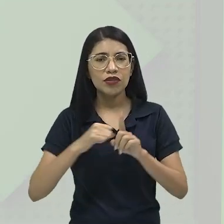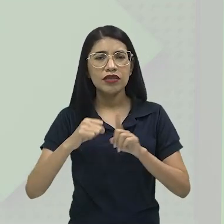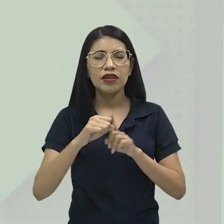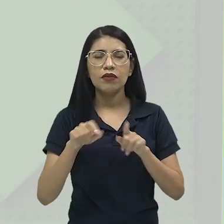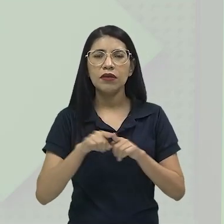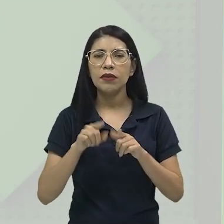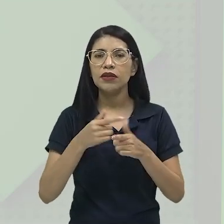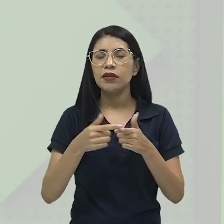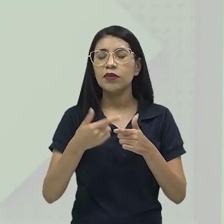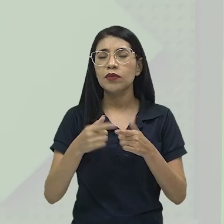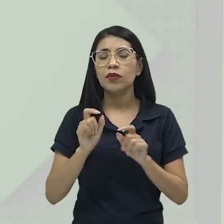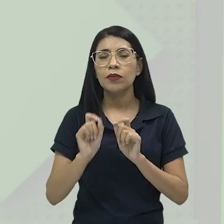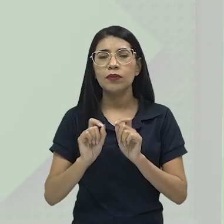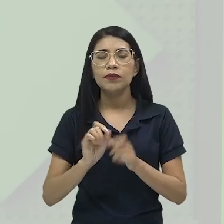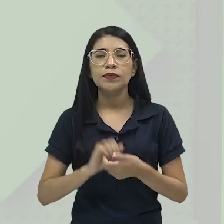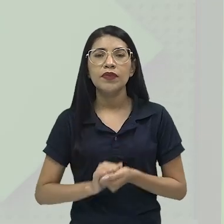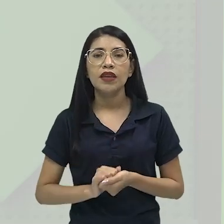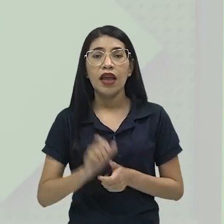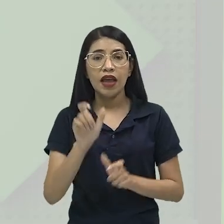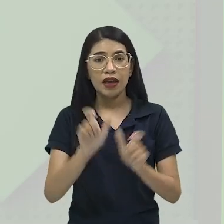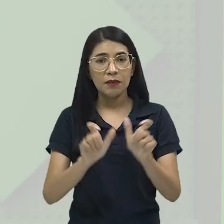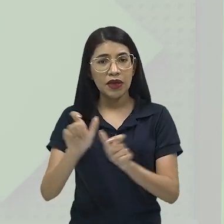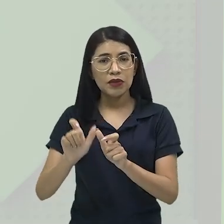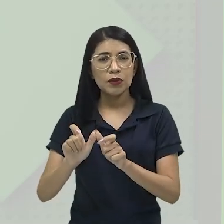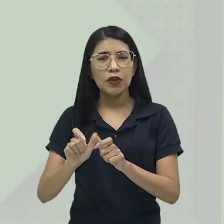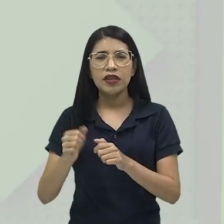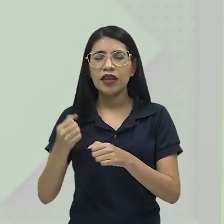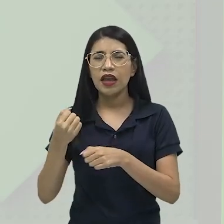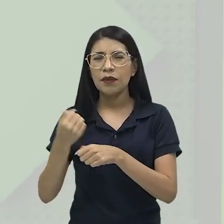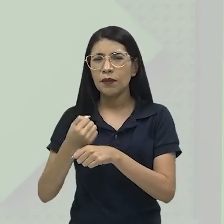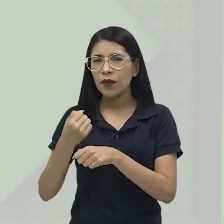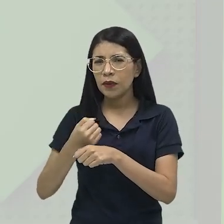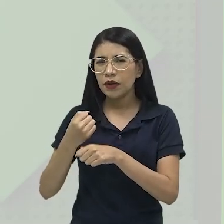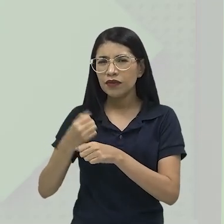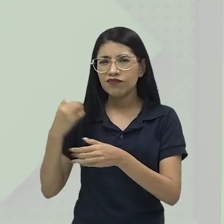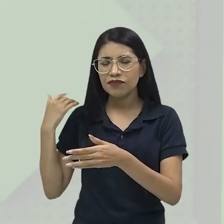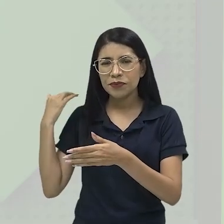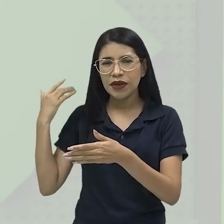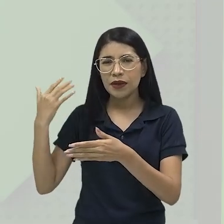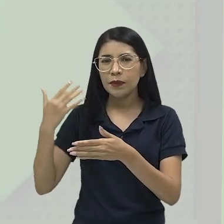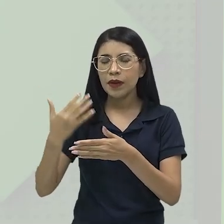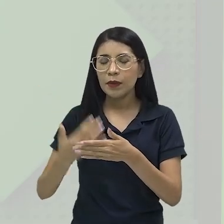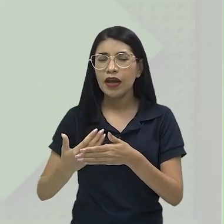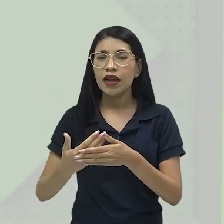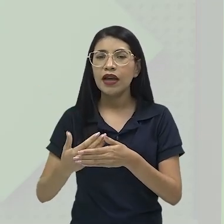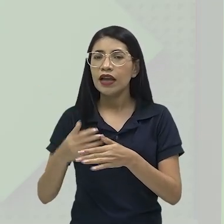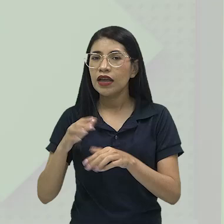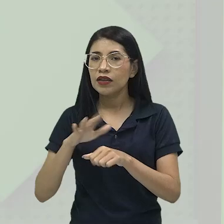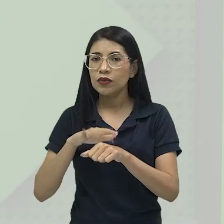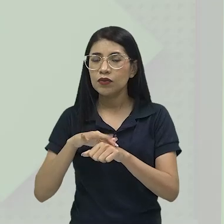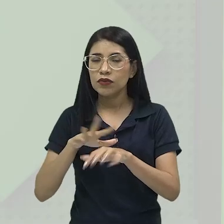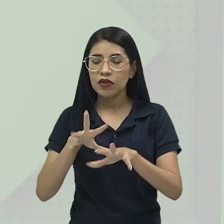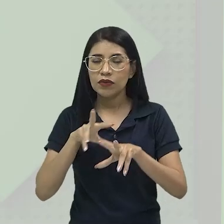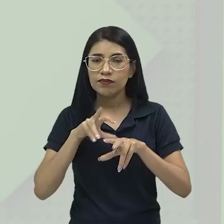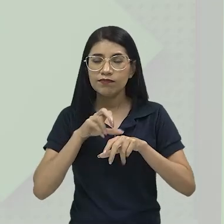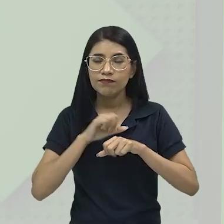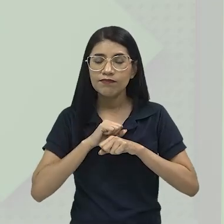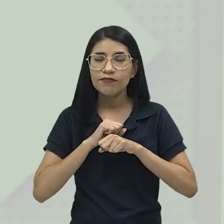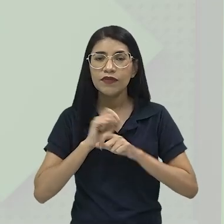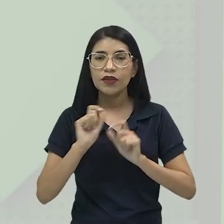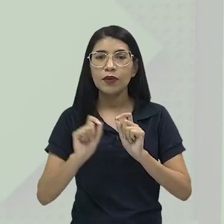social? Porque as pessoas, por muito tempo, as pessoas doentes por hanseníase